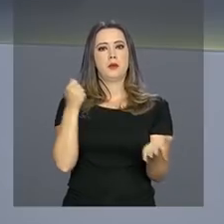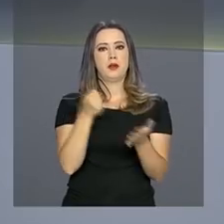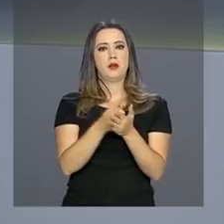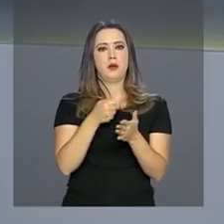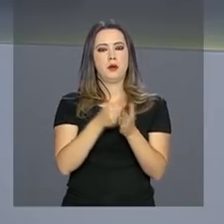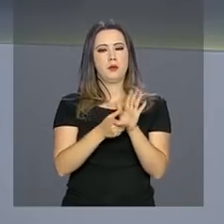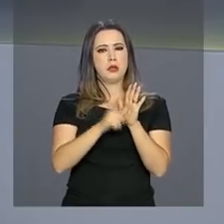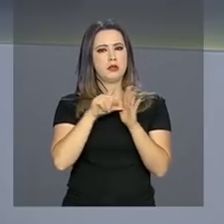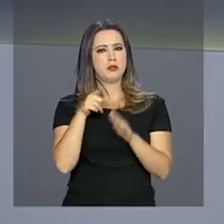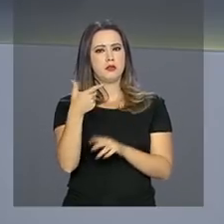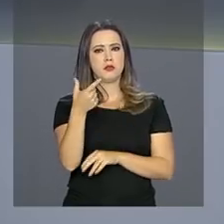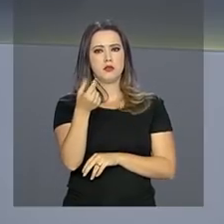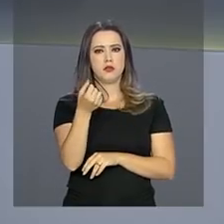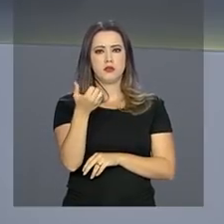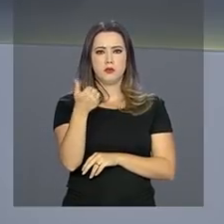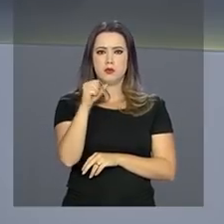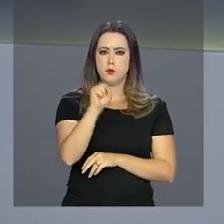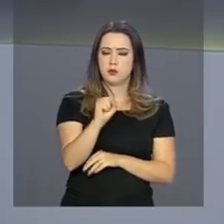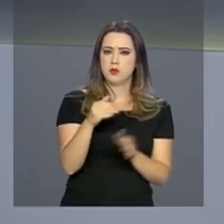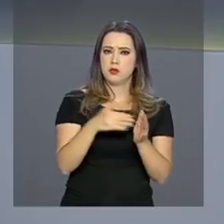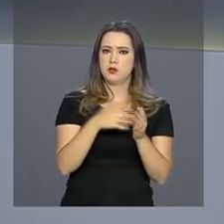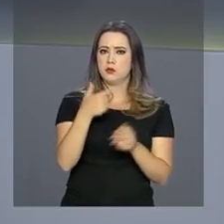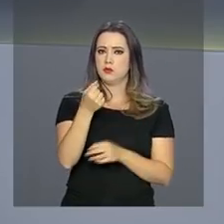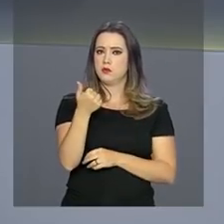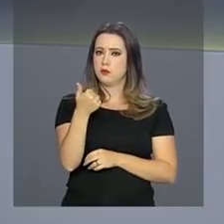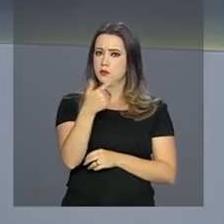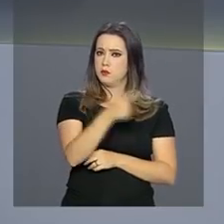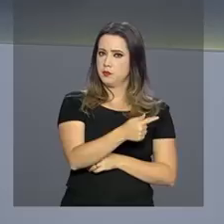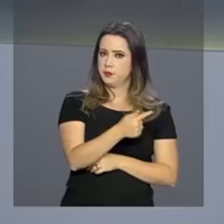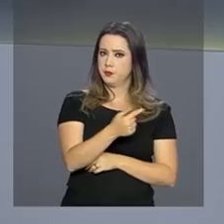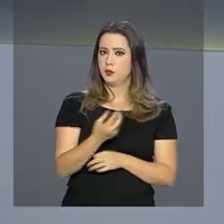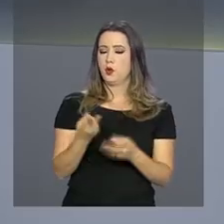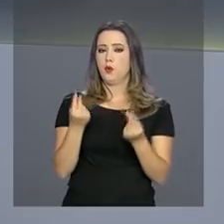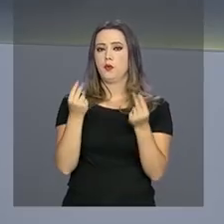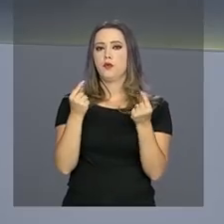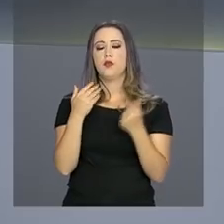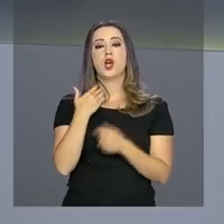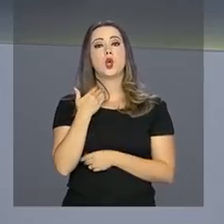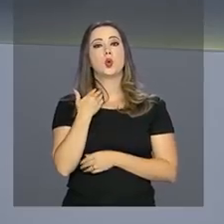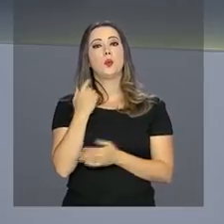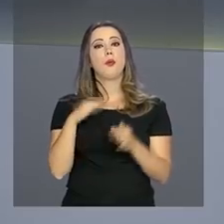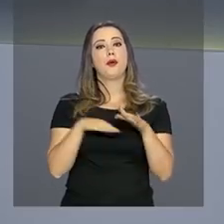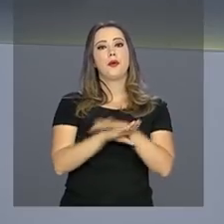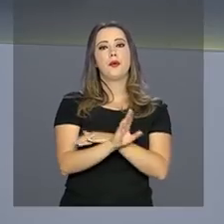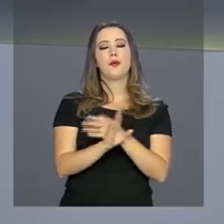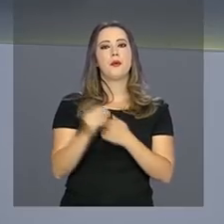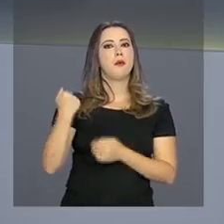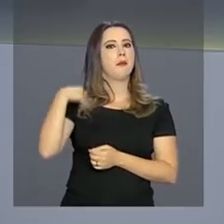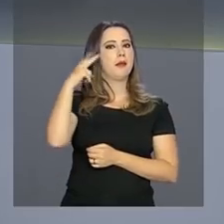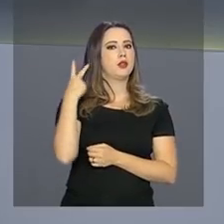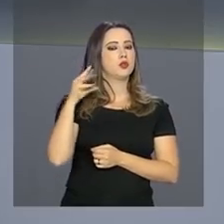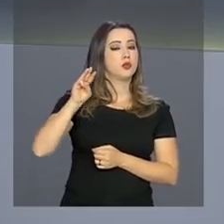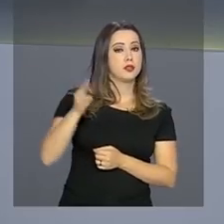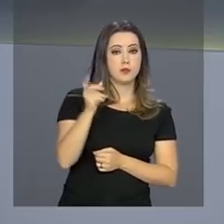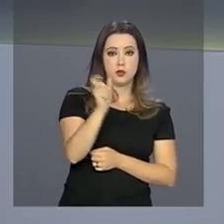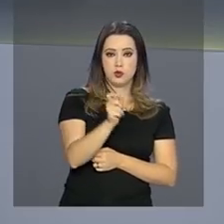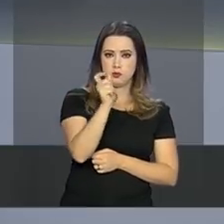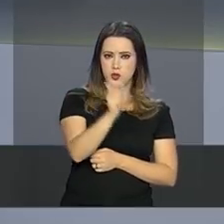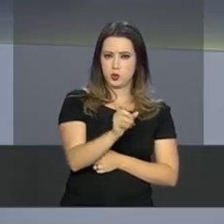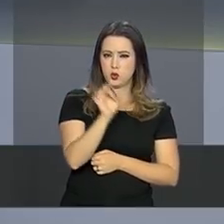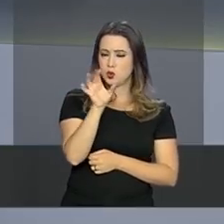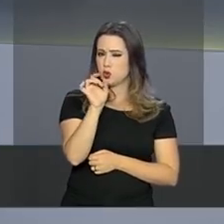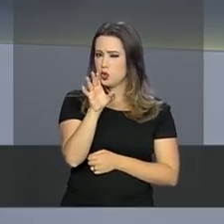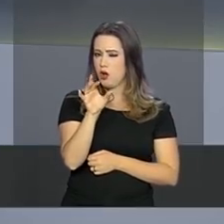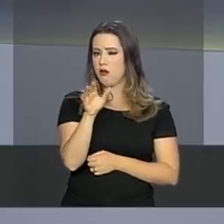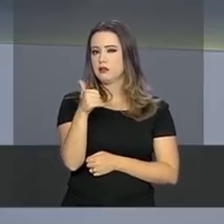restituições residuais dos exercícios de 2008 a 2017. O crédito bancário para mais de 2 milhões de contribuintes